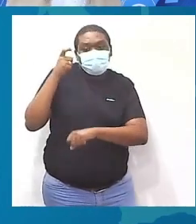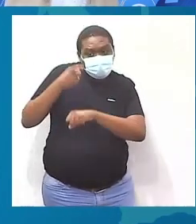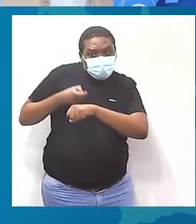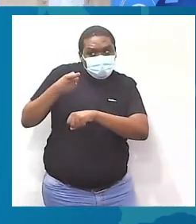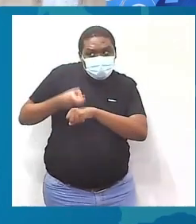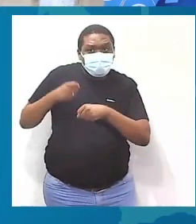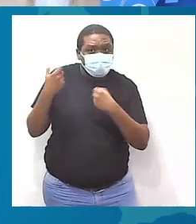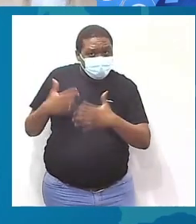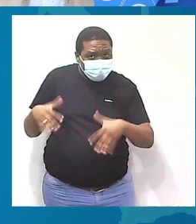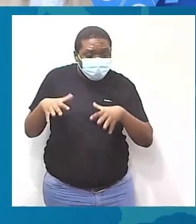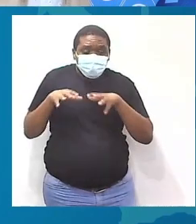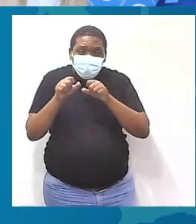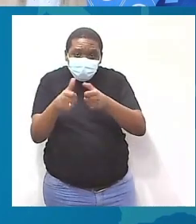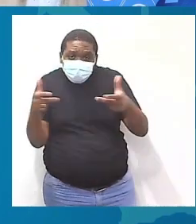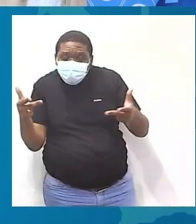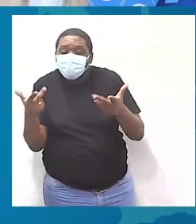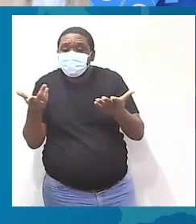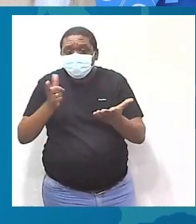facilmente